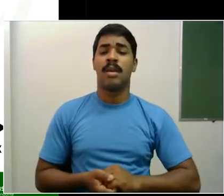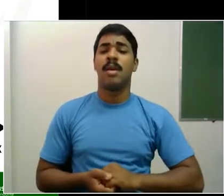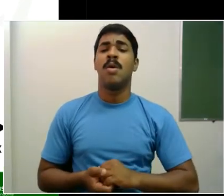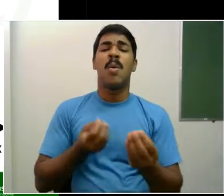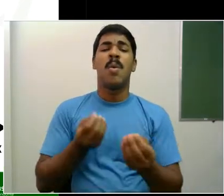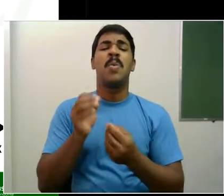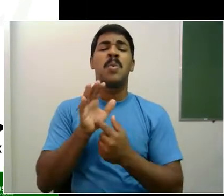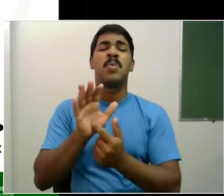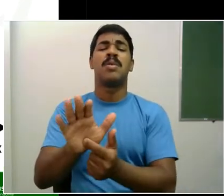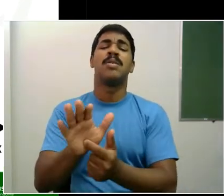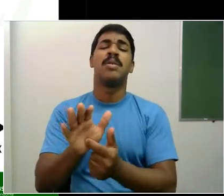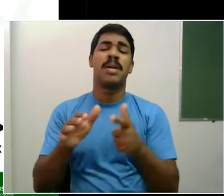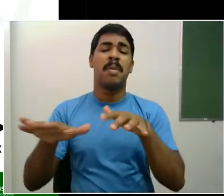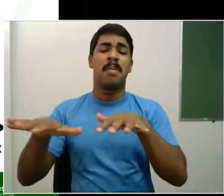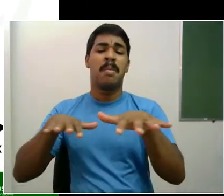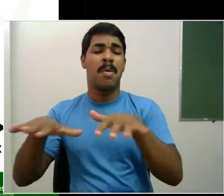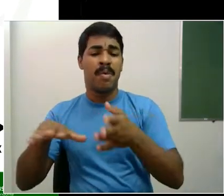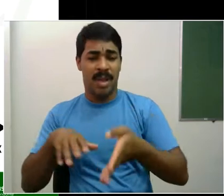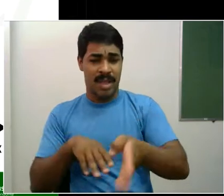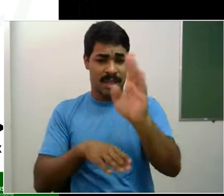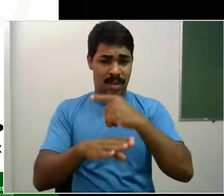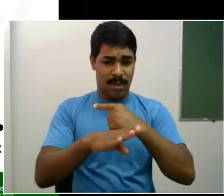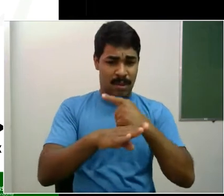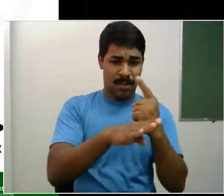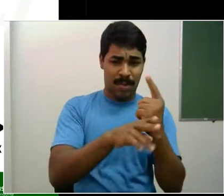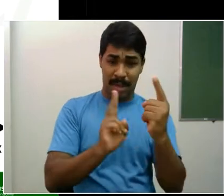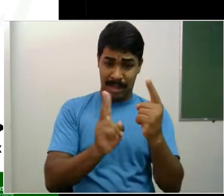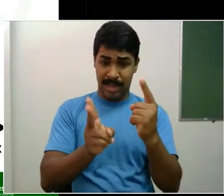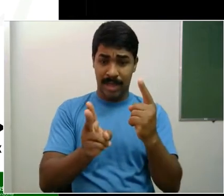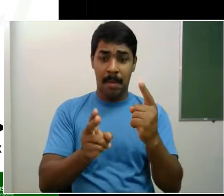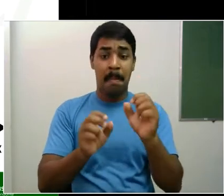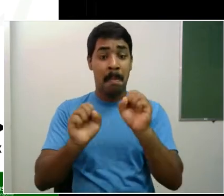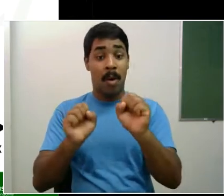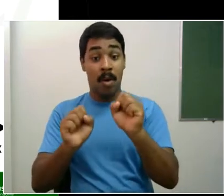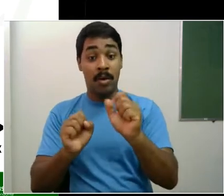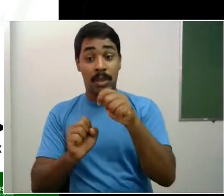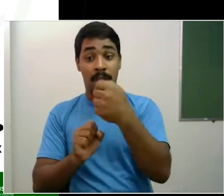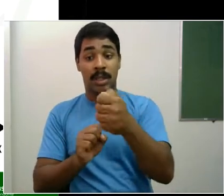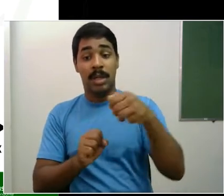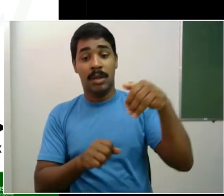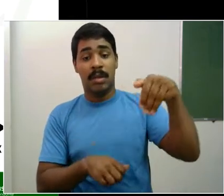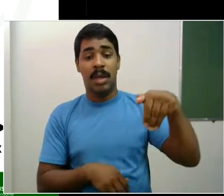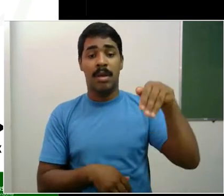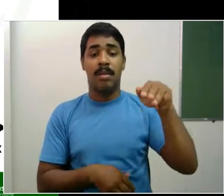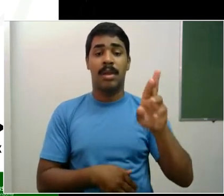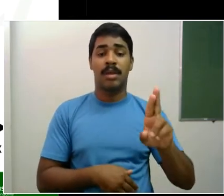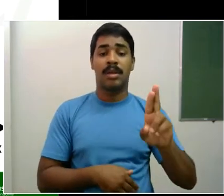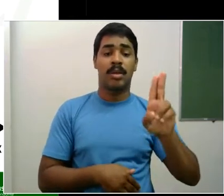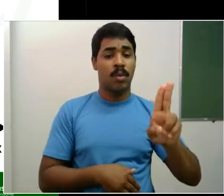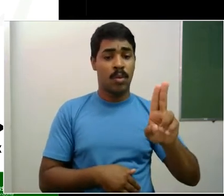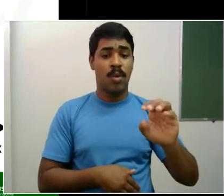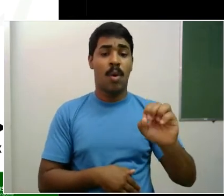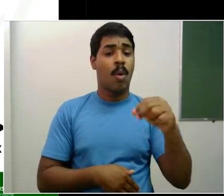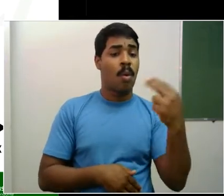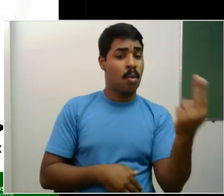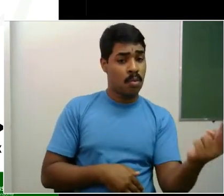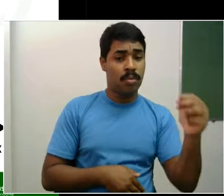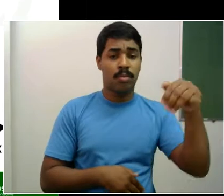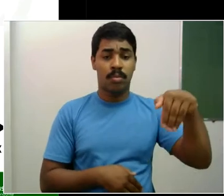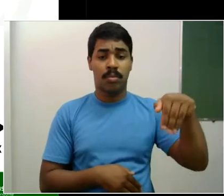retilíneo uniforme duas siglas, ou MRU ou até mesmo MU, né? Movimento uniforme. Lembrando